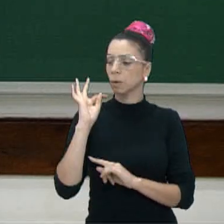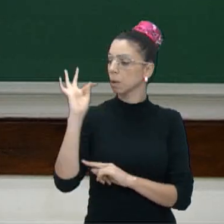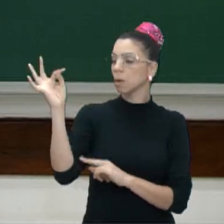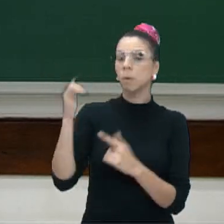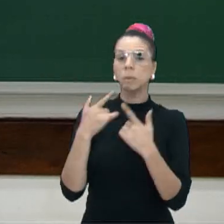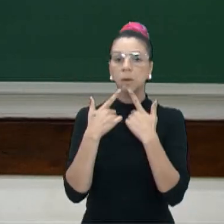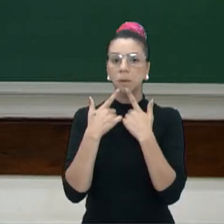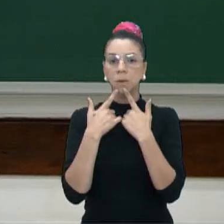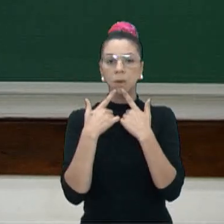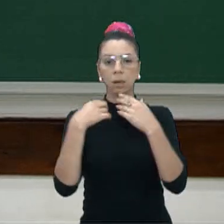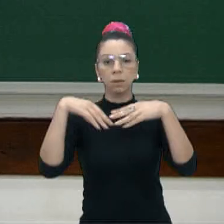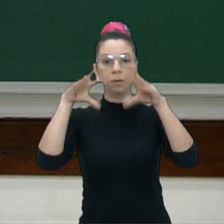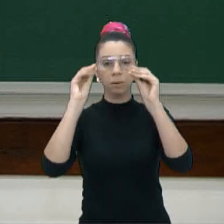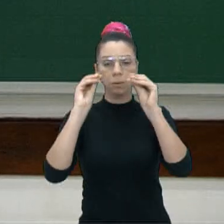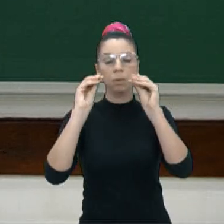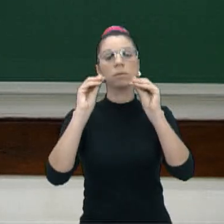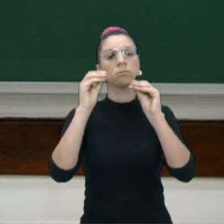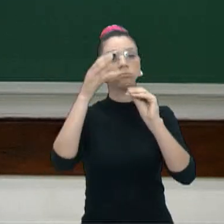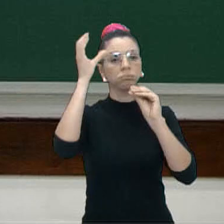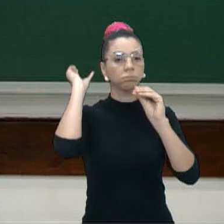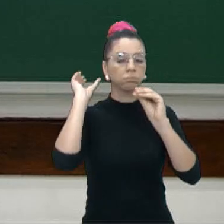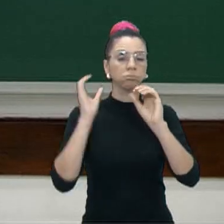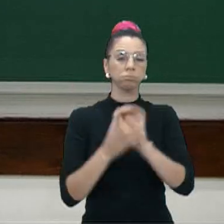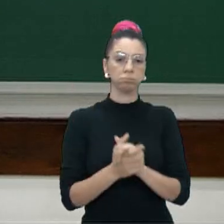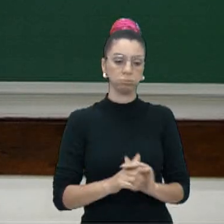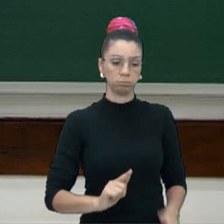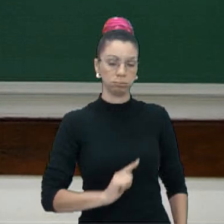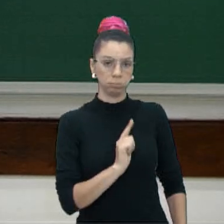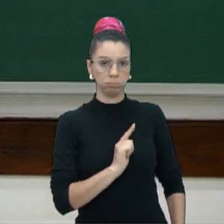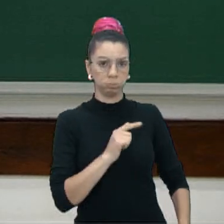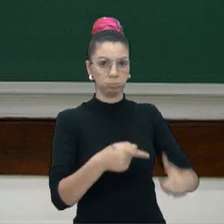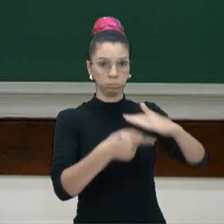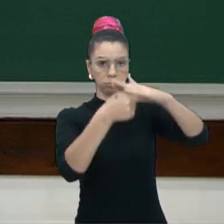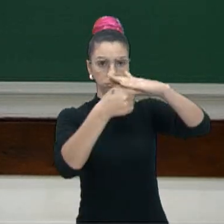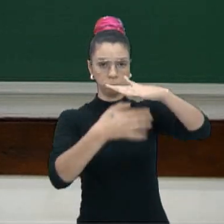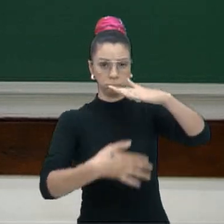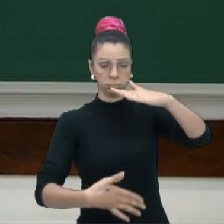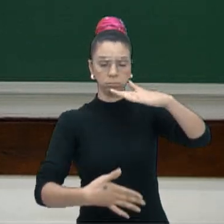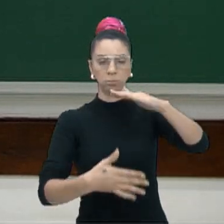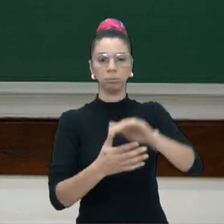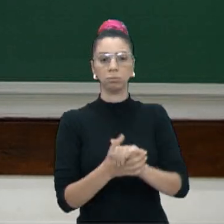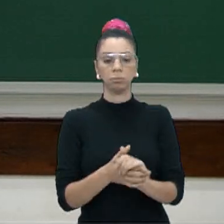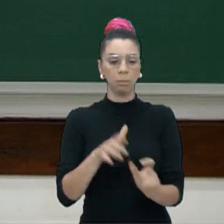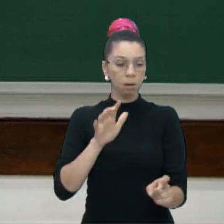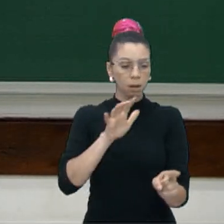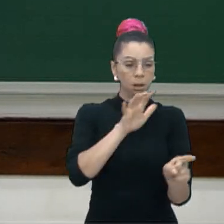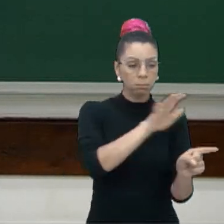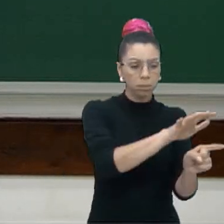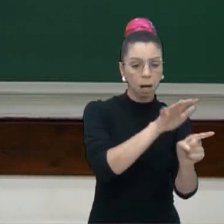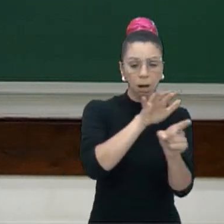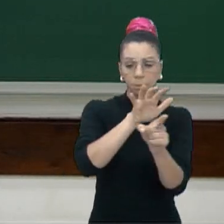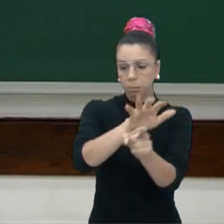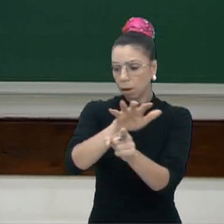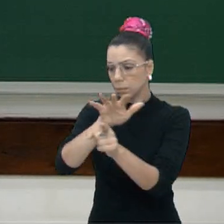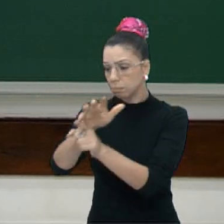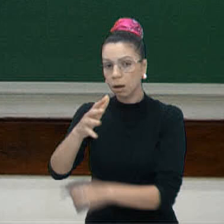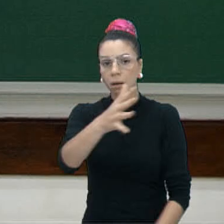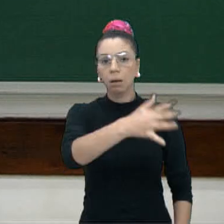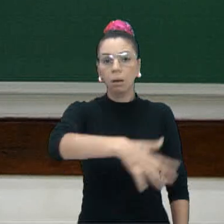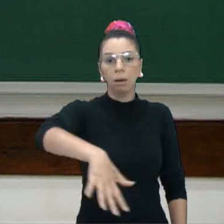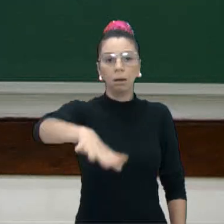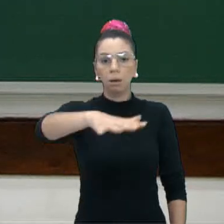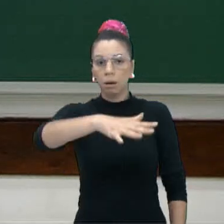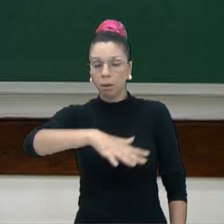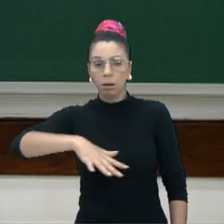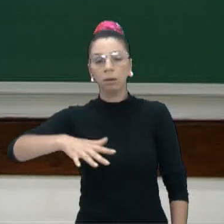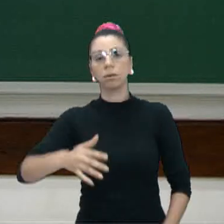linguagem, essa filosofia da linguagem do Chomsky, a gramática generativa, vai influenciar outros campos. Campos que